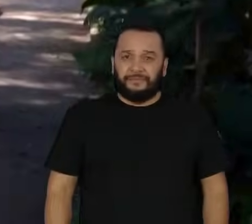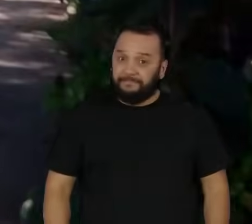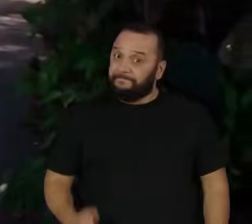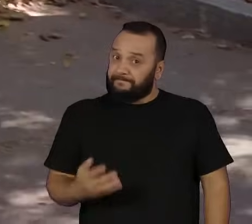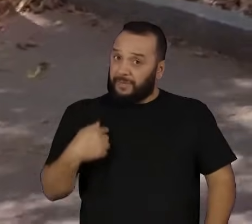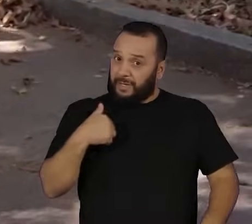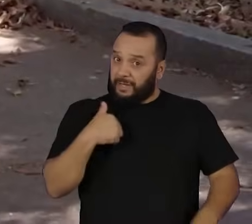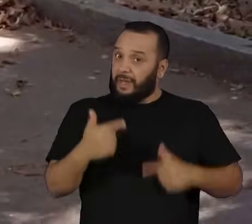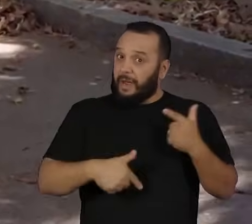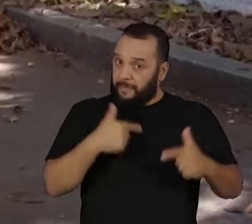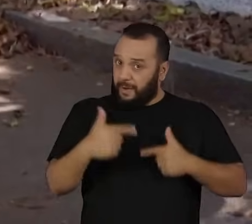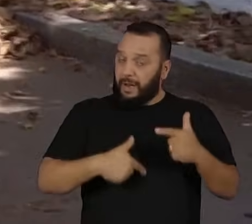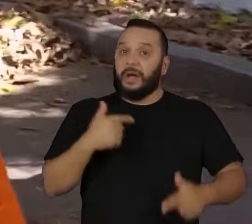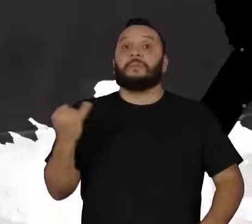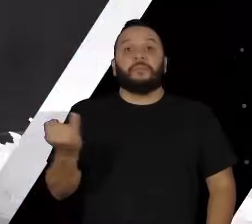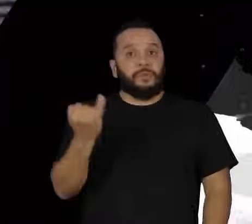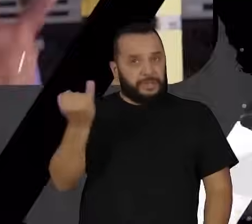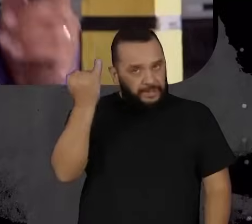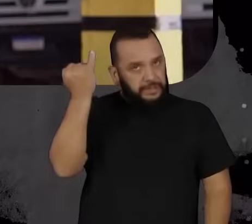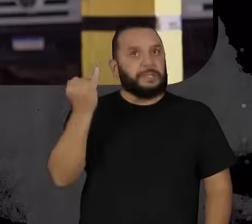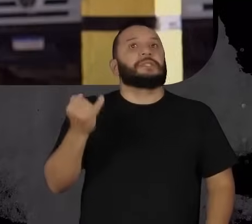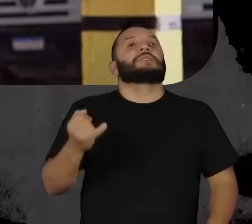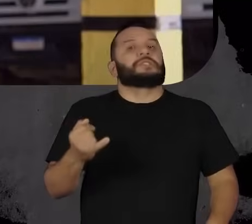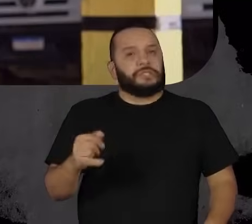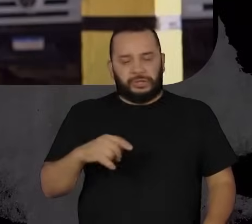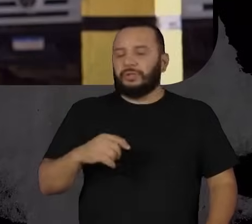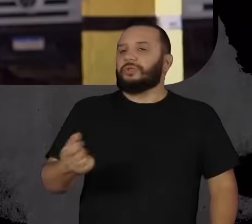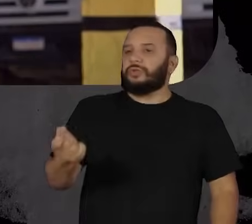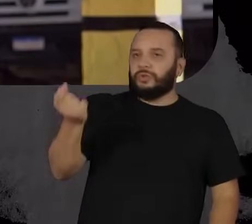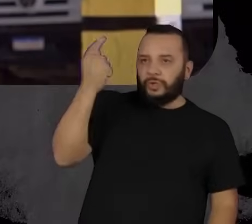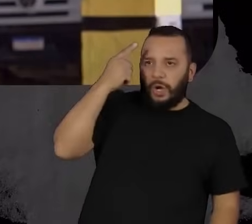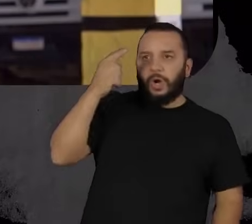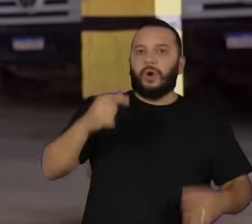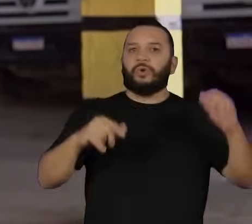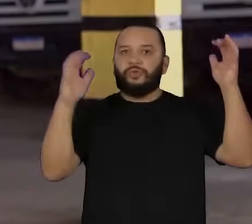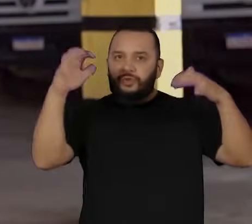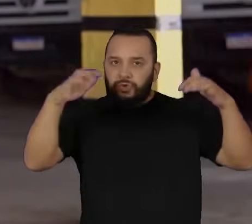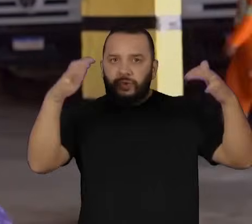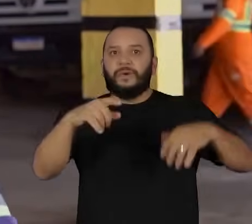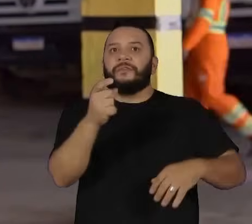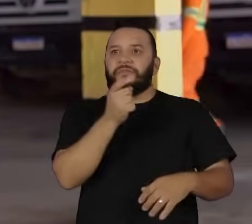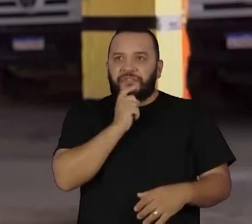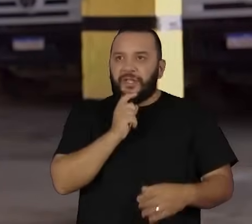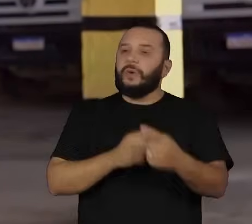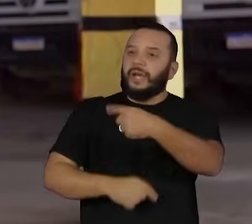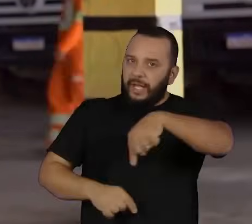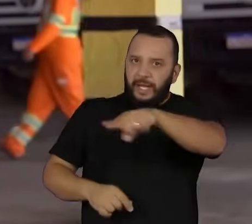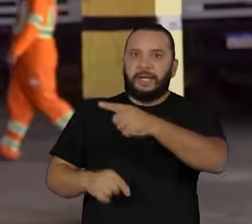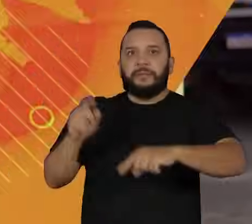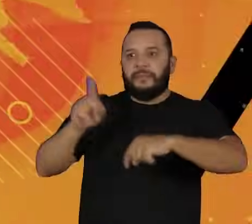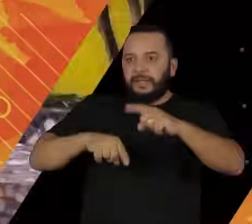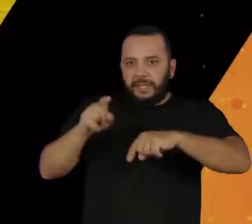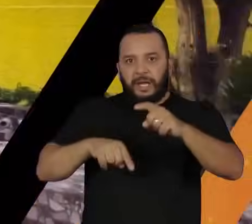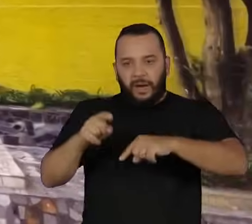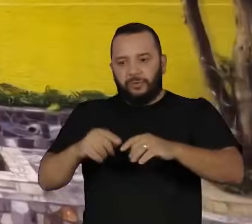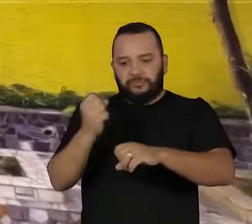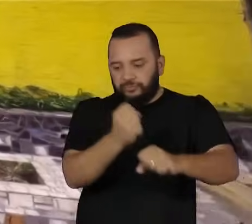O trabalho deles são importantes, viu? Sol, chuva, frio, eles estão na rua, estão coletando, estão limpando.